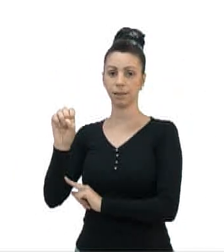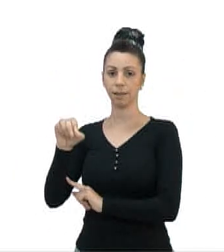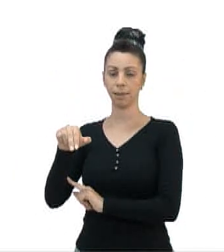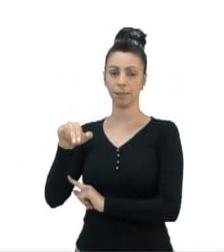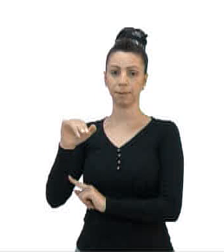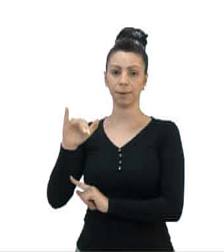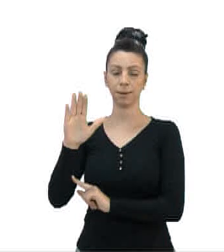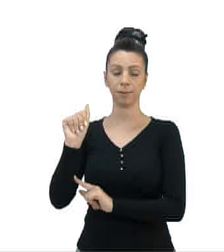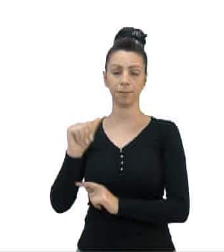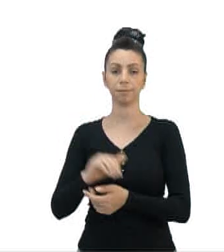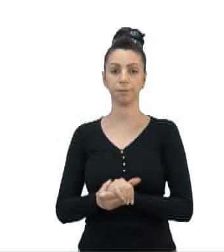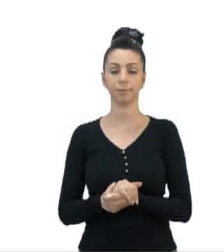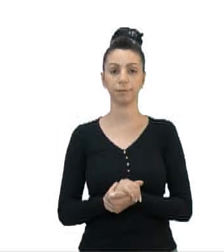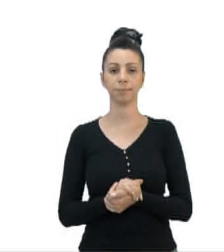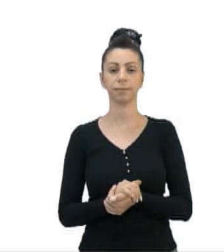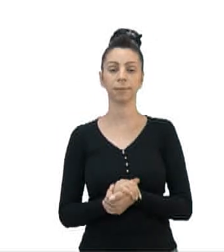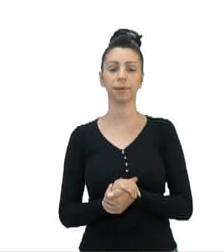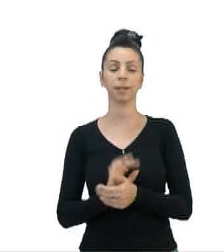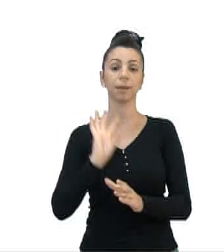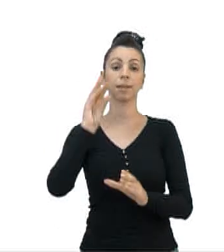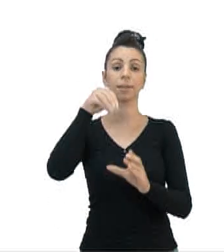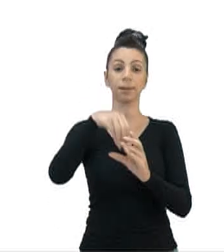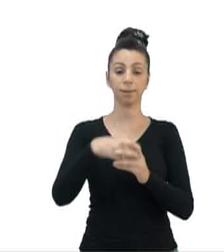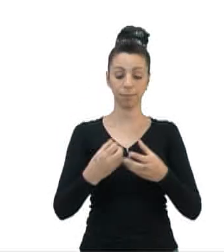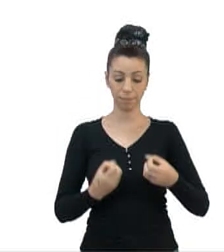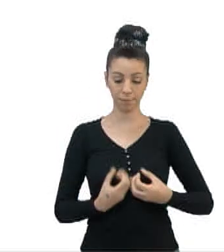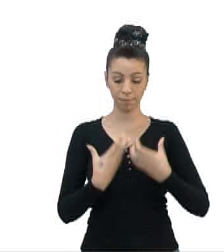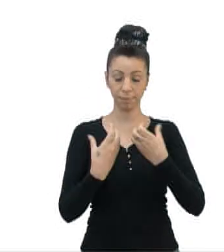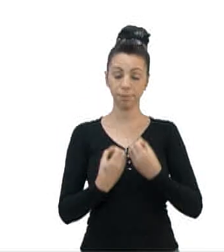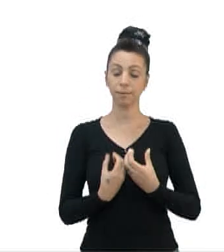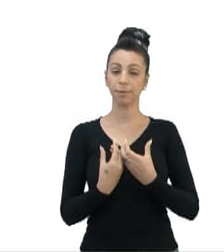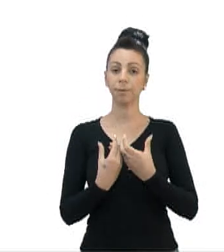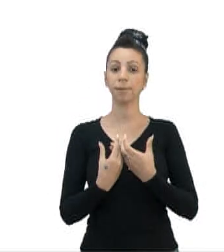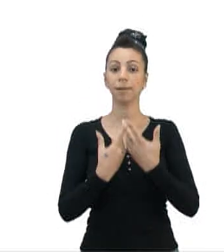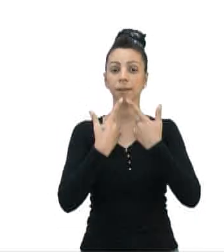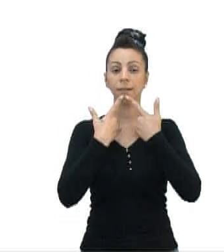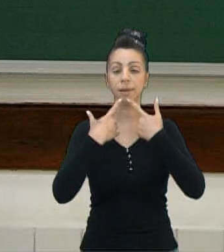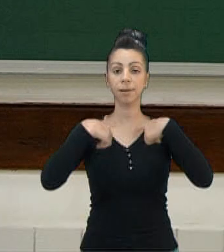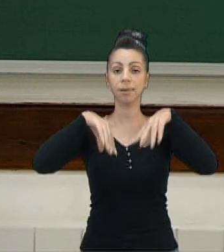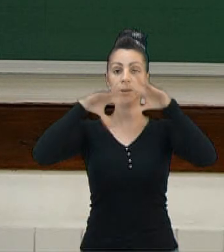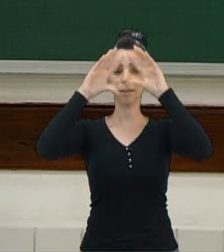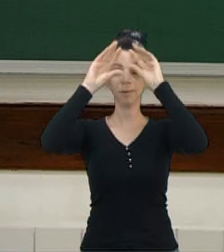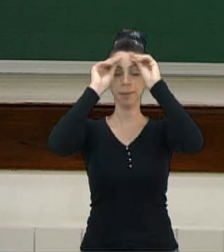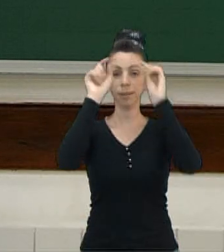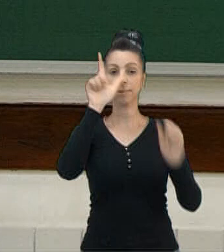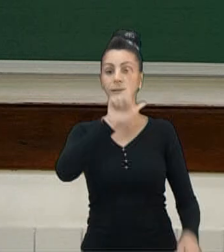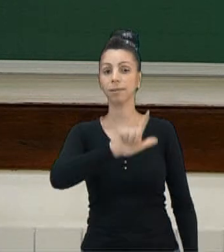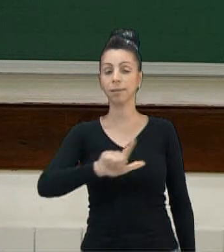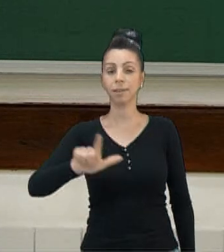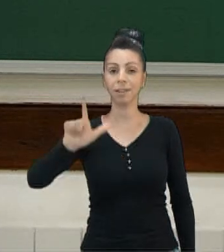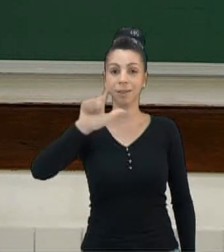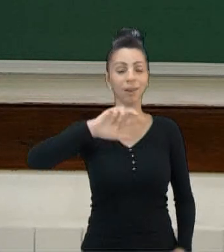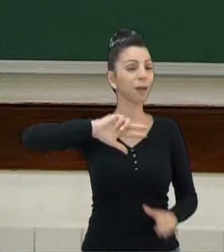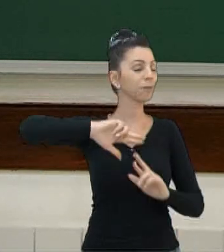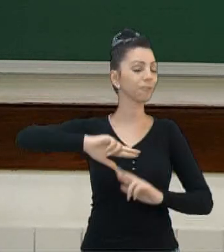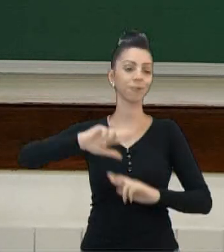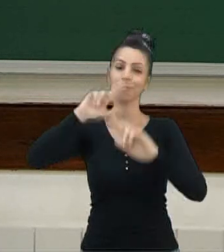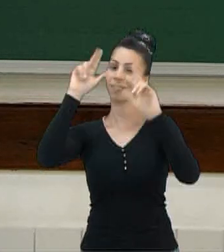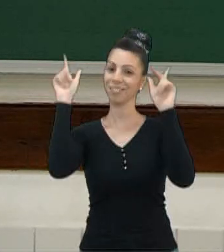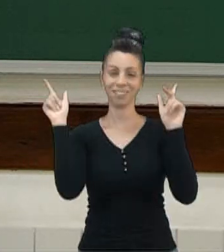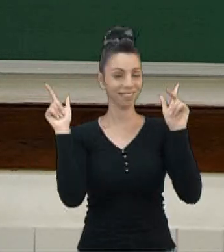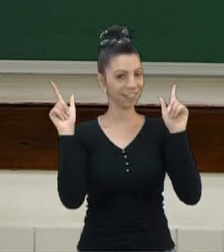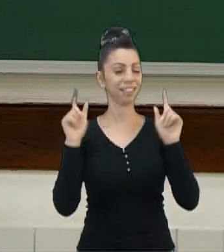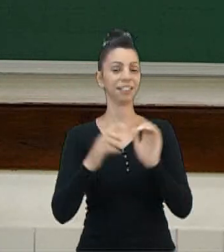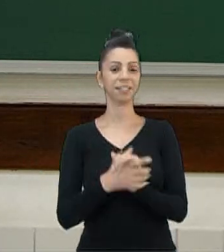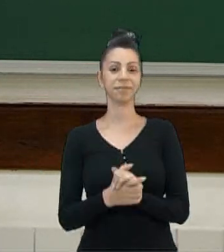poético, conferindo-lhe uma linguagem literária peculiar, né? Então, o texto poético, ele